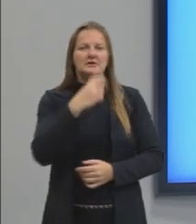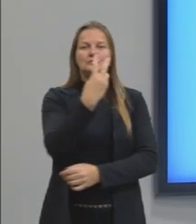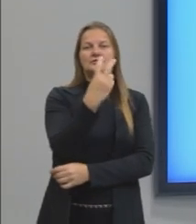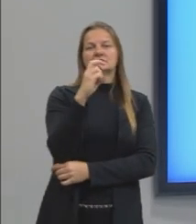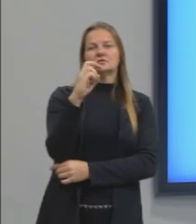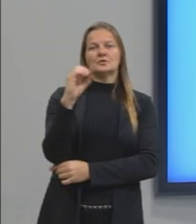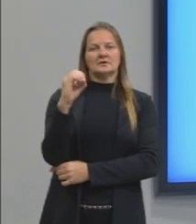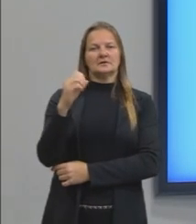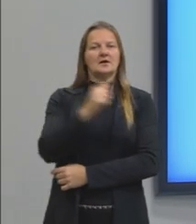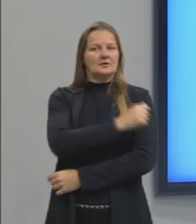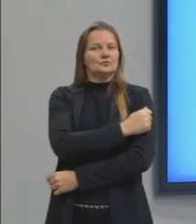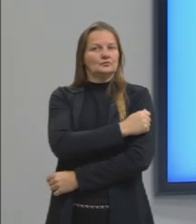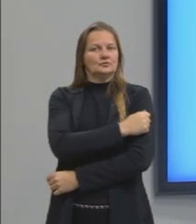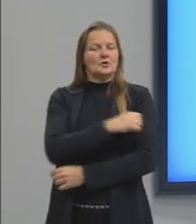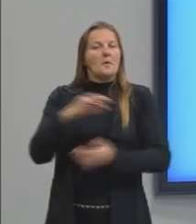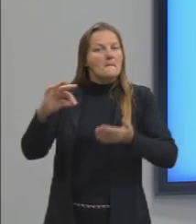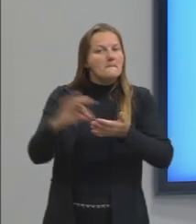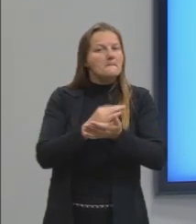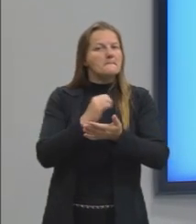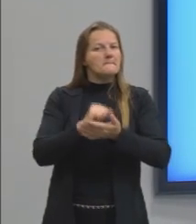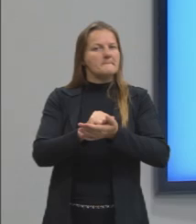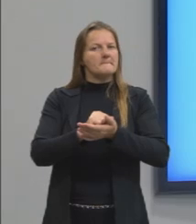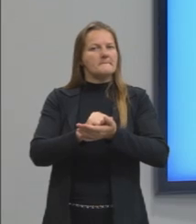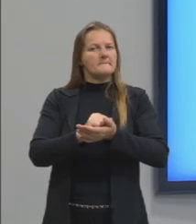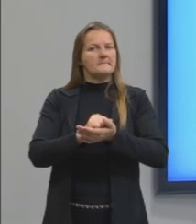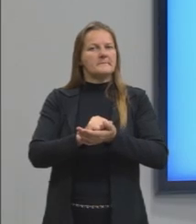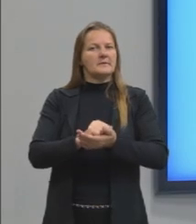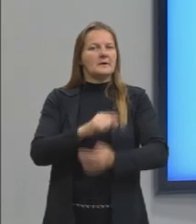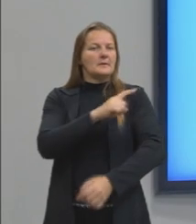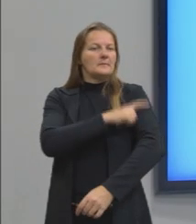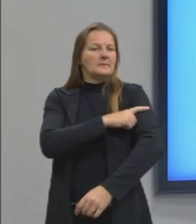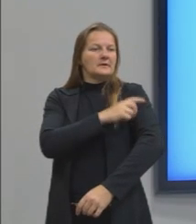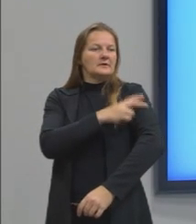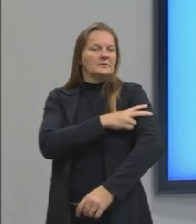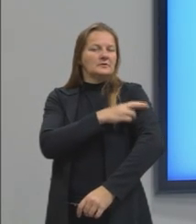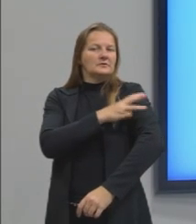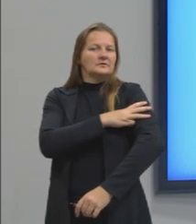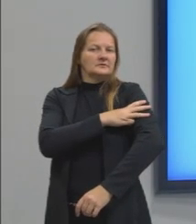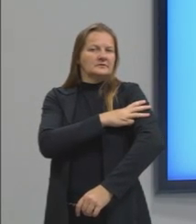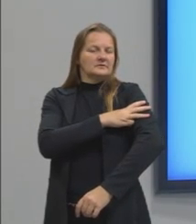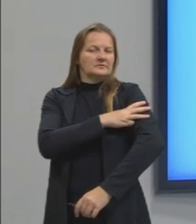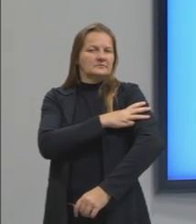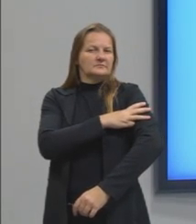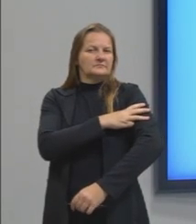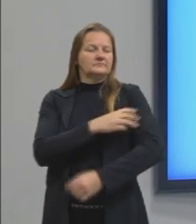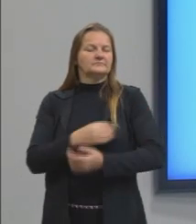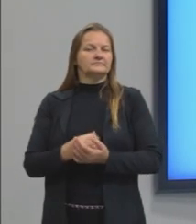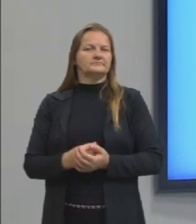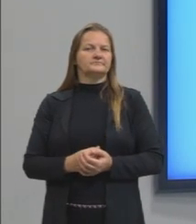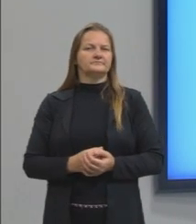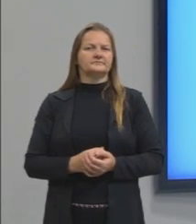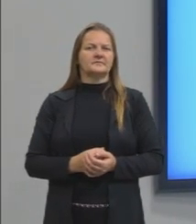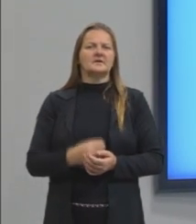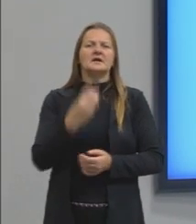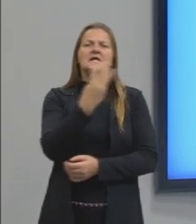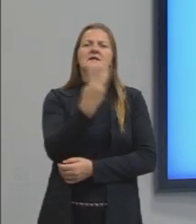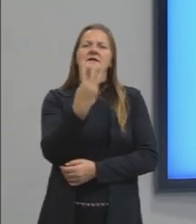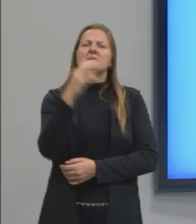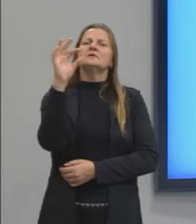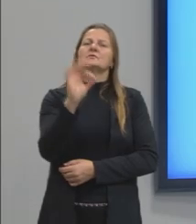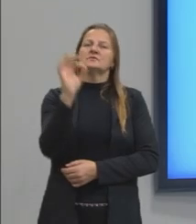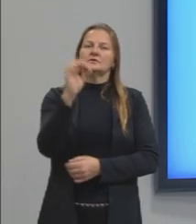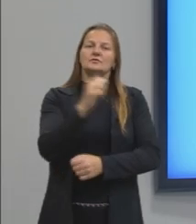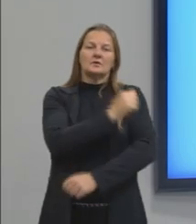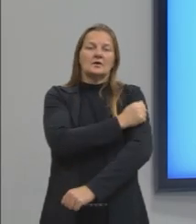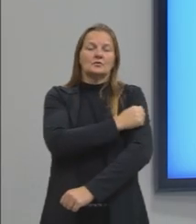250 alunos que estão matriculados na primeira segunda ou terceira sério 32 por cento